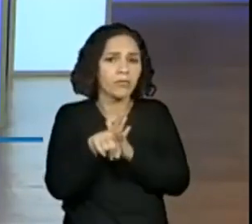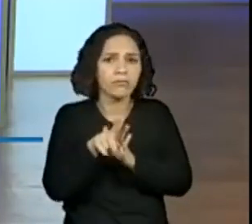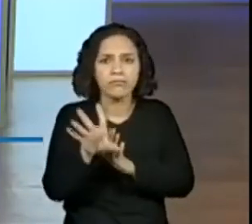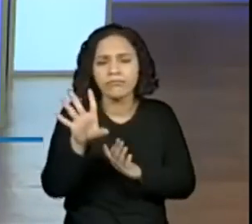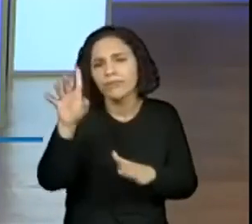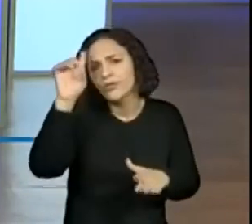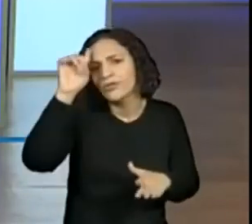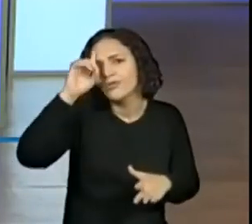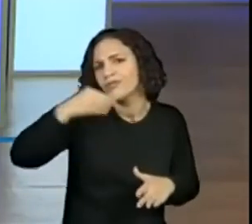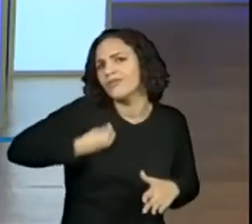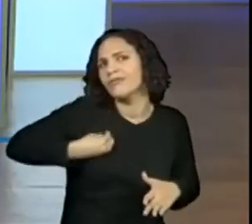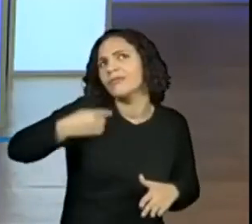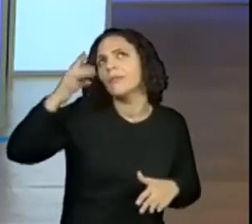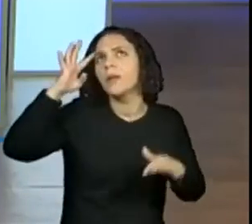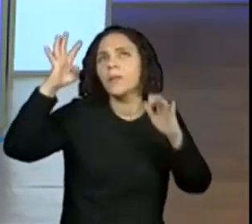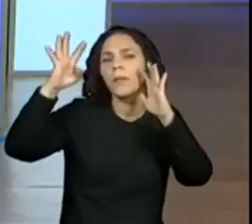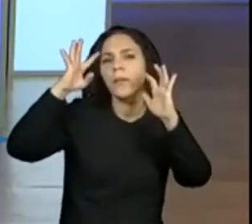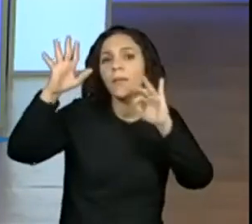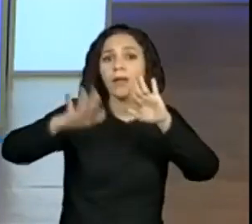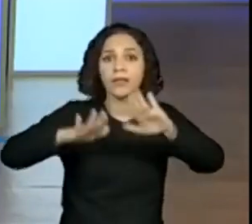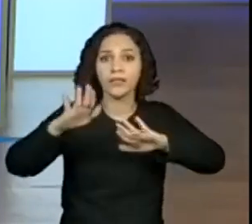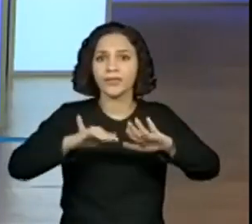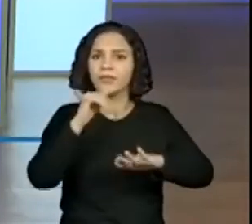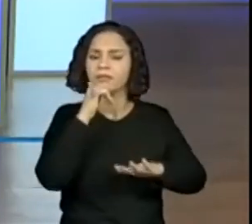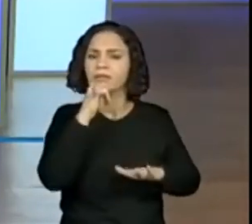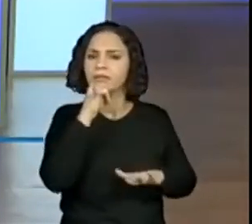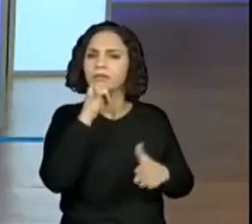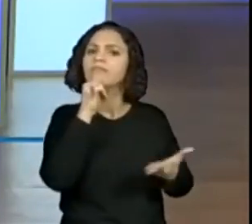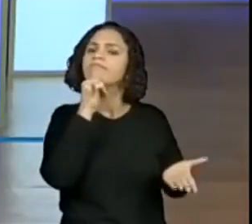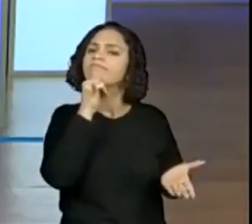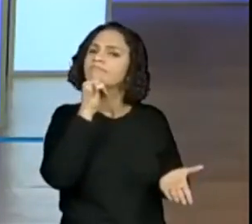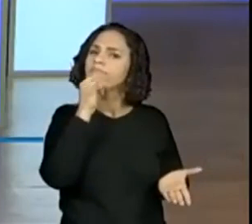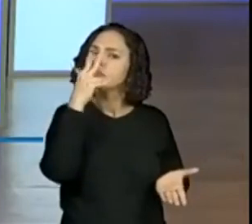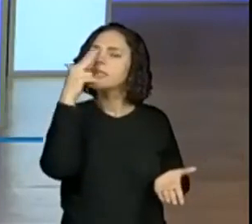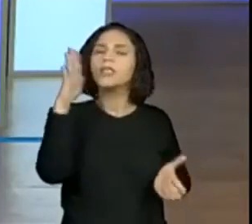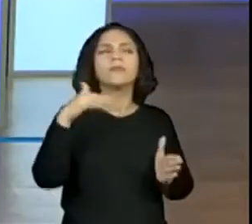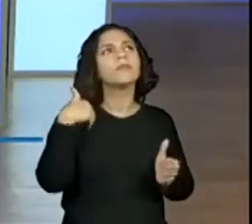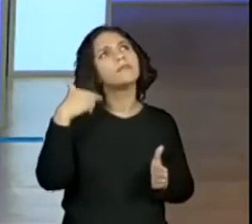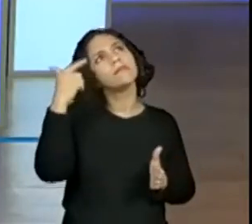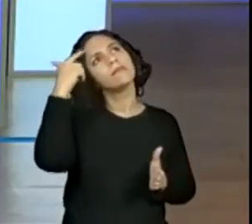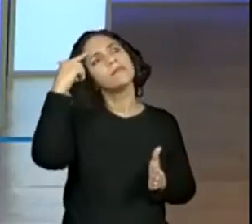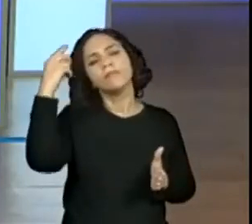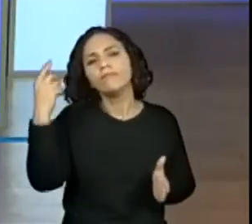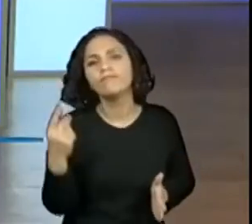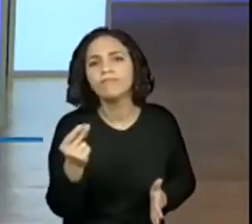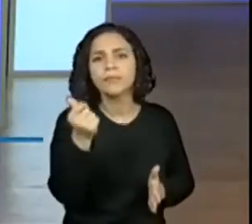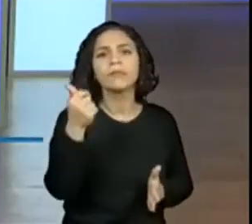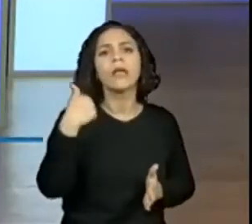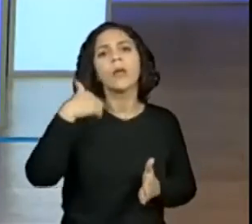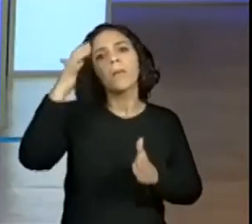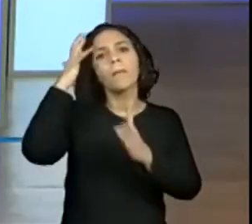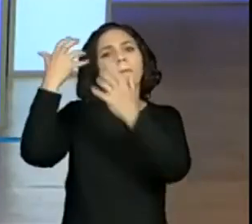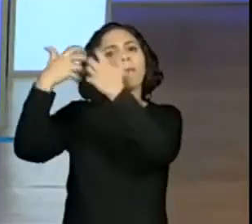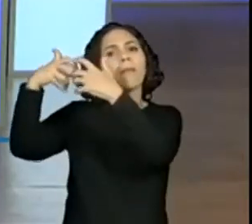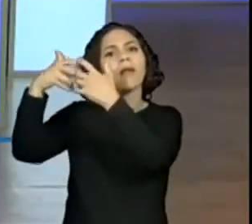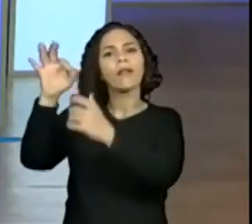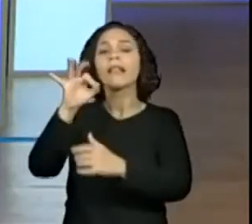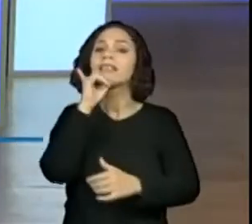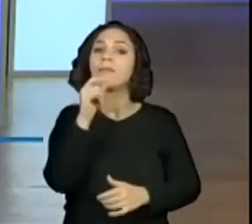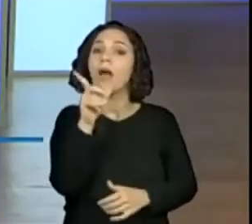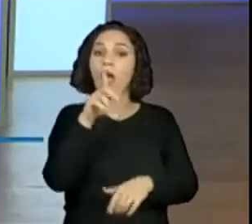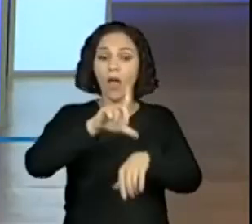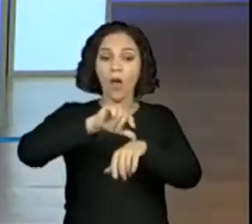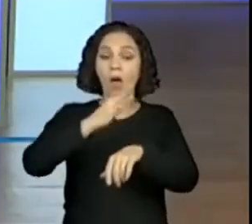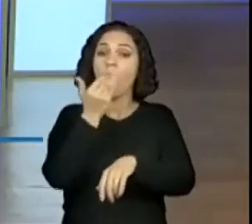e tem questões né até perguntas que nós fazemos literalmente Alice tem que pensar tomamos uma decisão sem pensar né Na hora do almoço